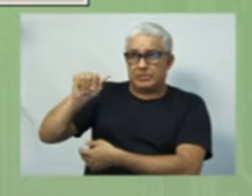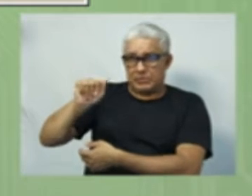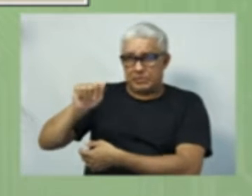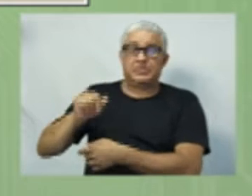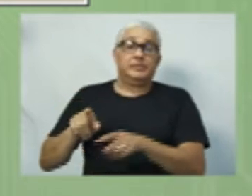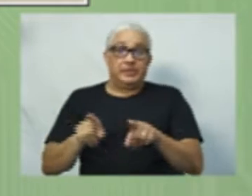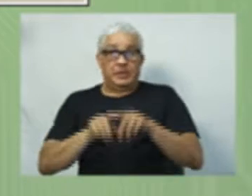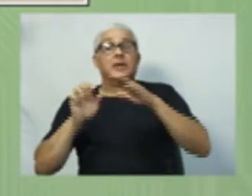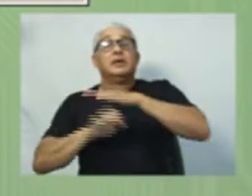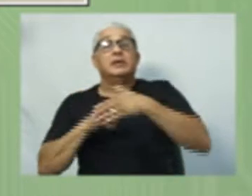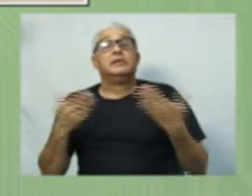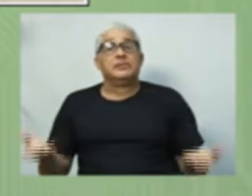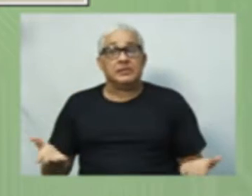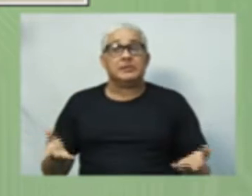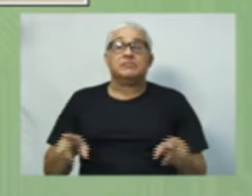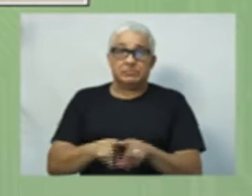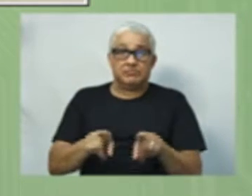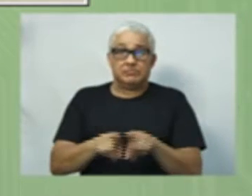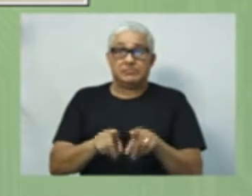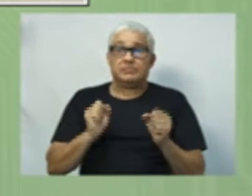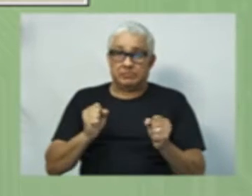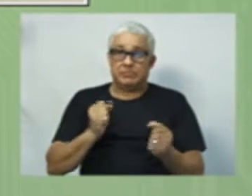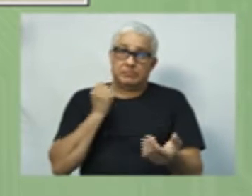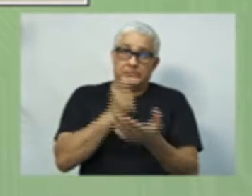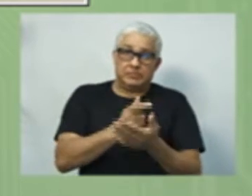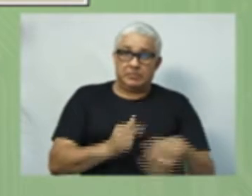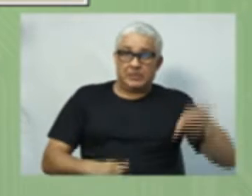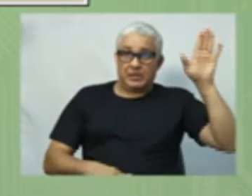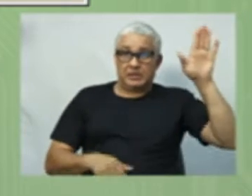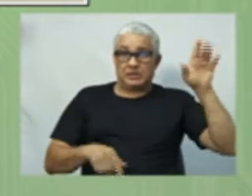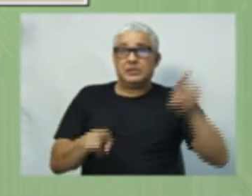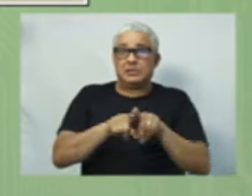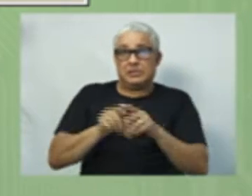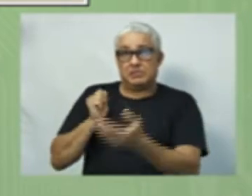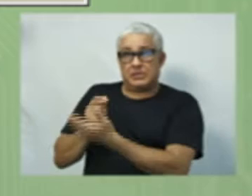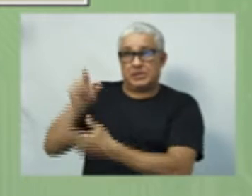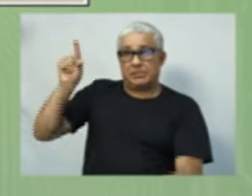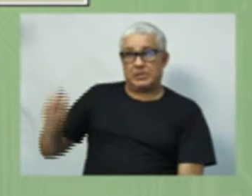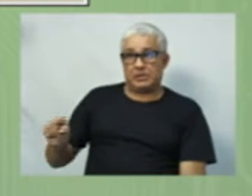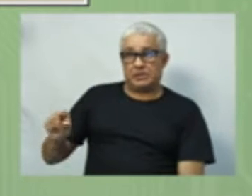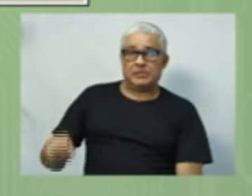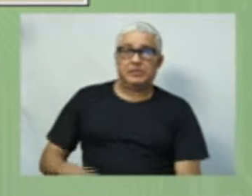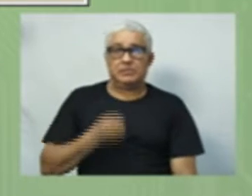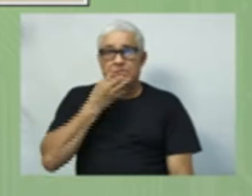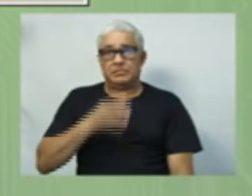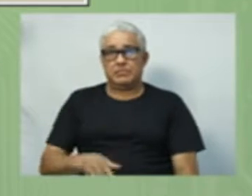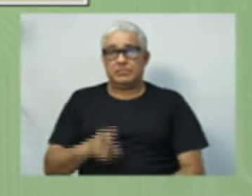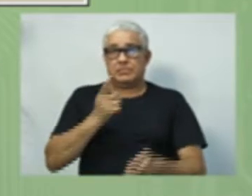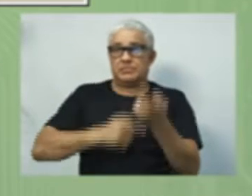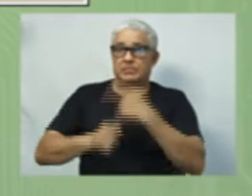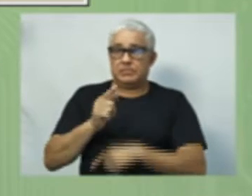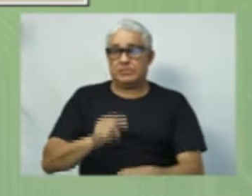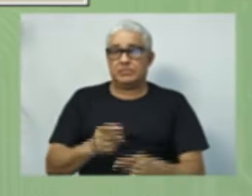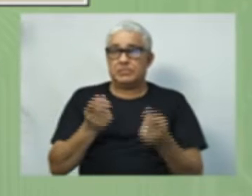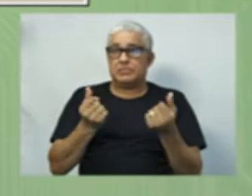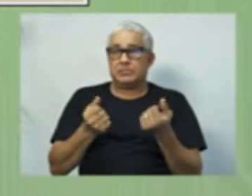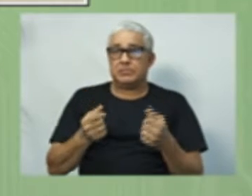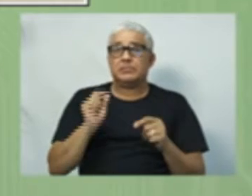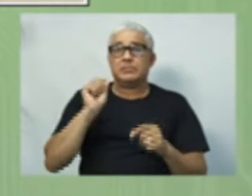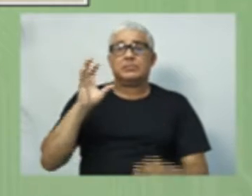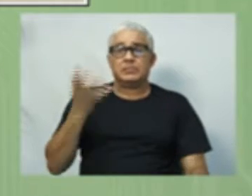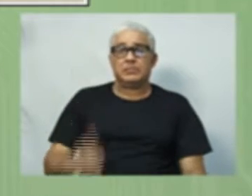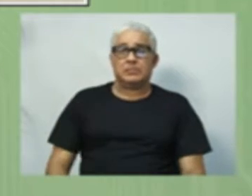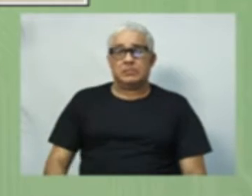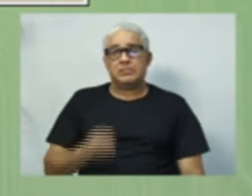isso. Ela tanto pode pagar mais como pagar menos. E quem tem uma boa gestão tributária, o que acontece? Ela faz uma boa